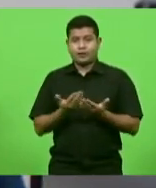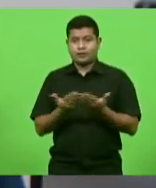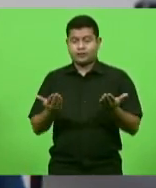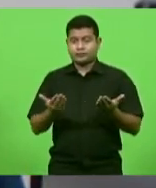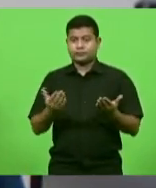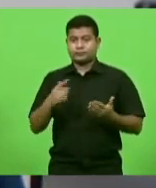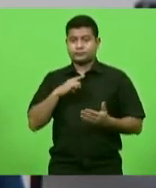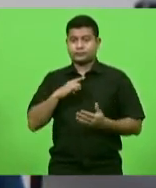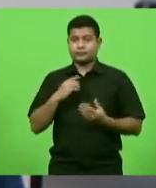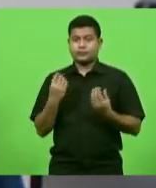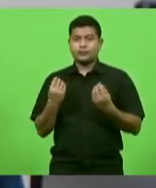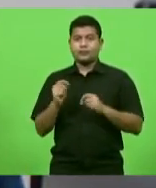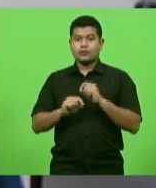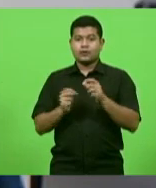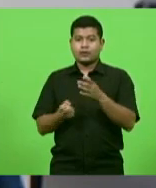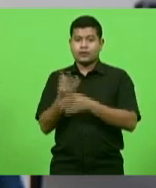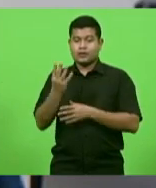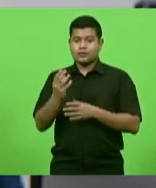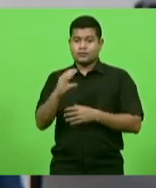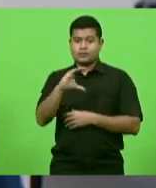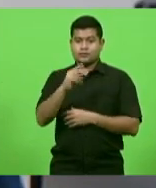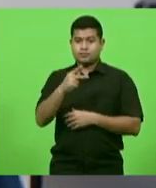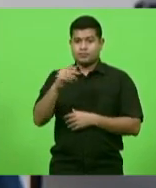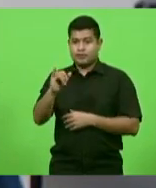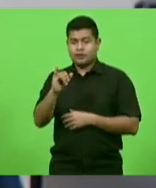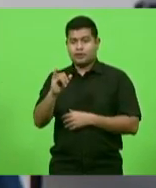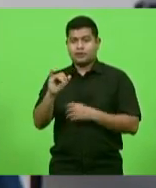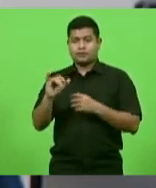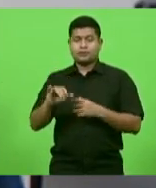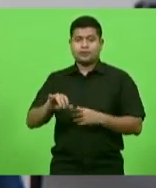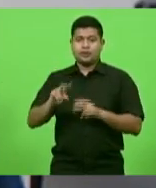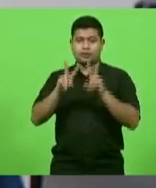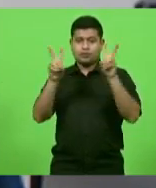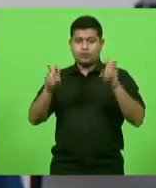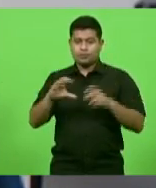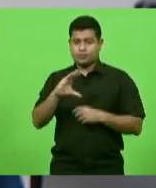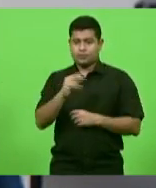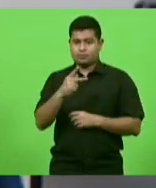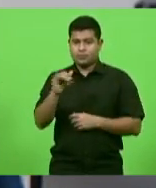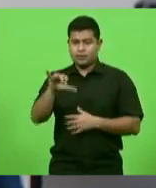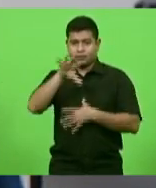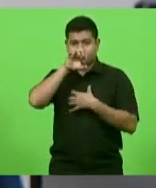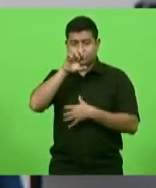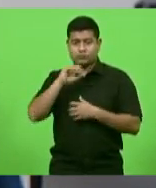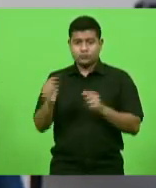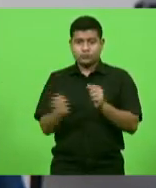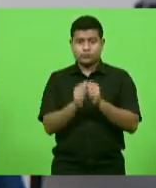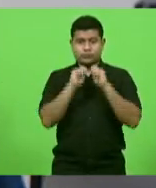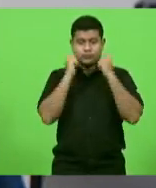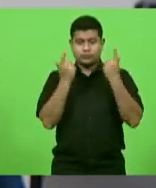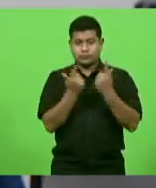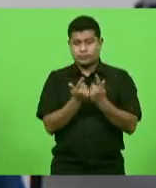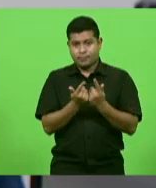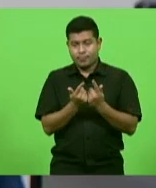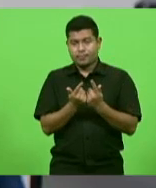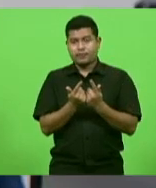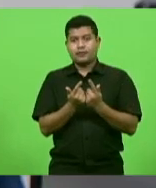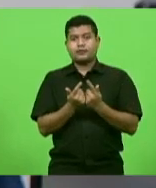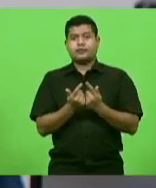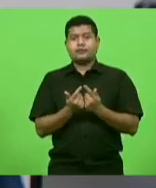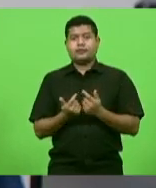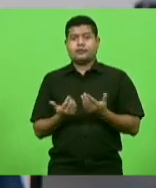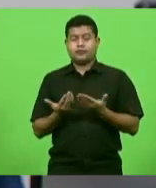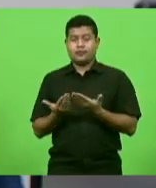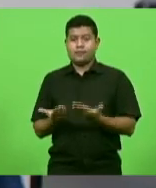tais fatos deram a instauração de comissão parlamentar de inquérito CPI dos respiradores junto à Assembleia Legislativa do Estado recentemente